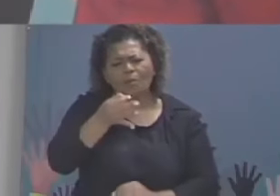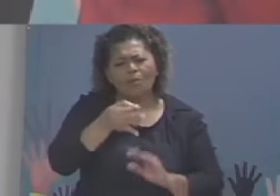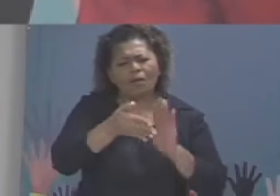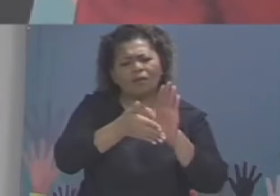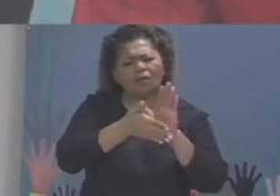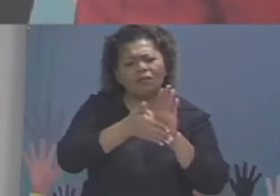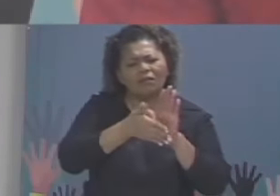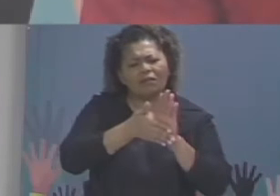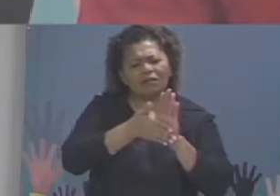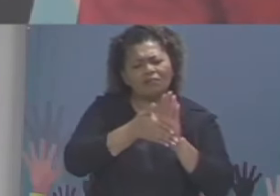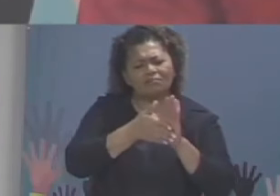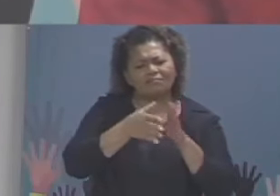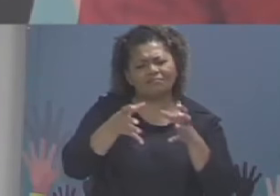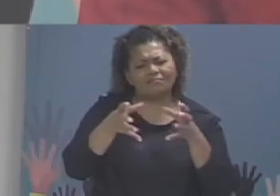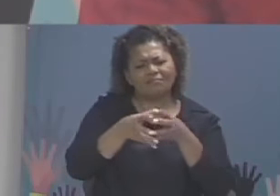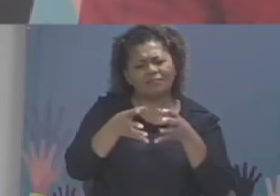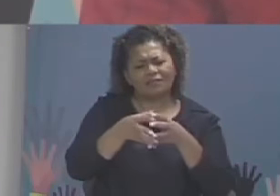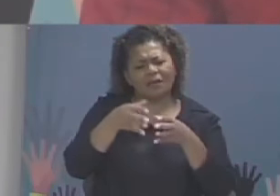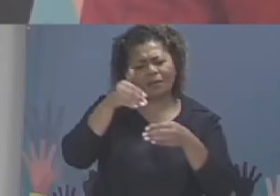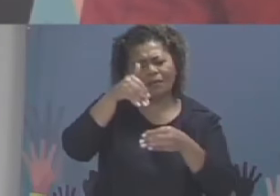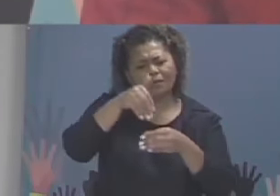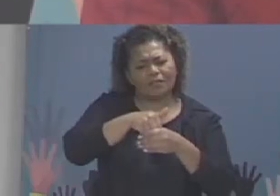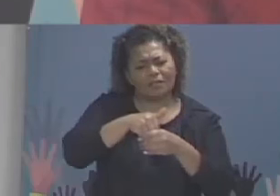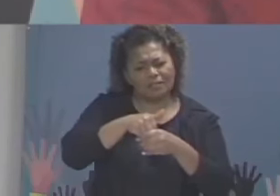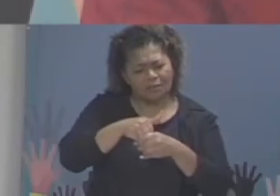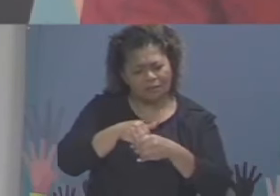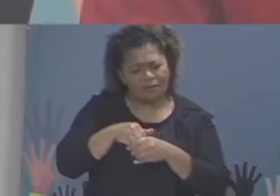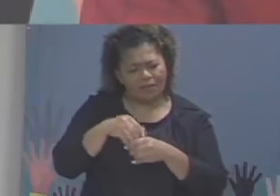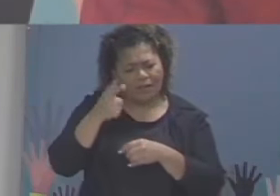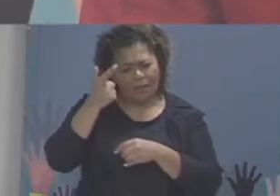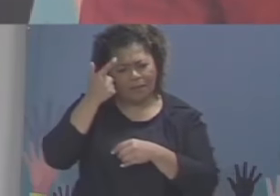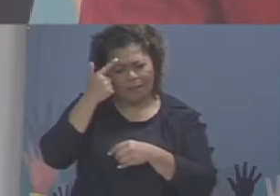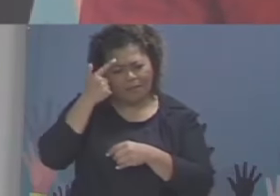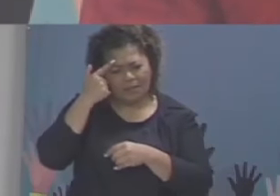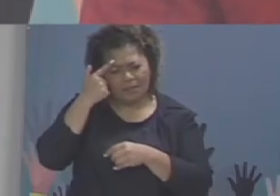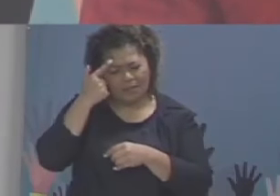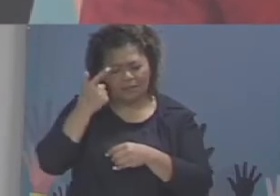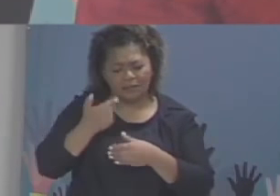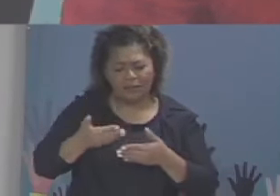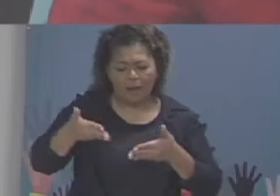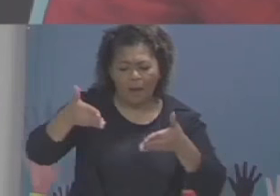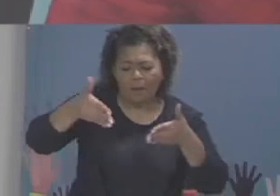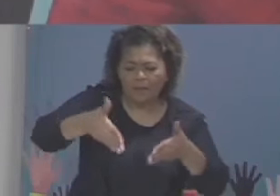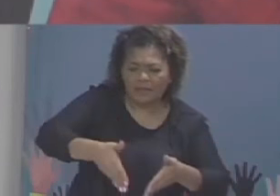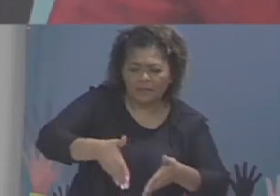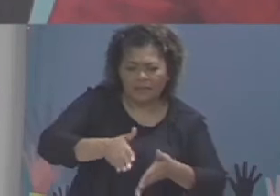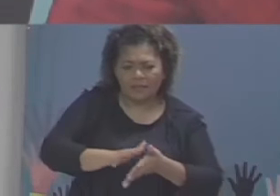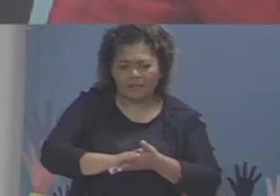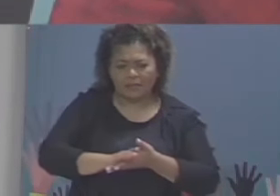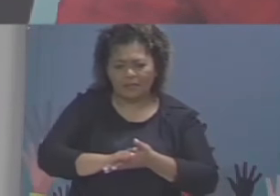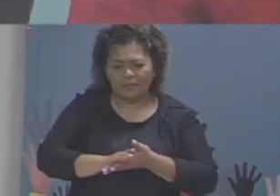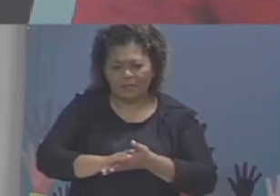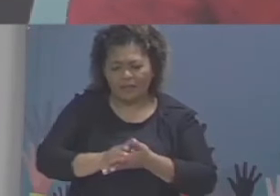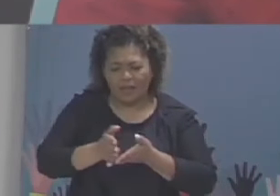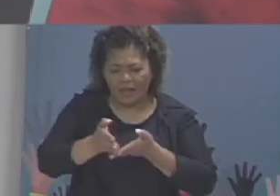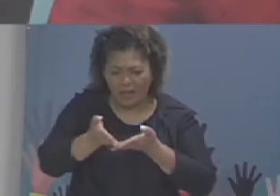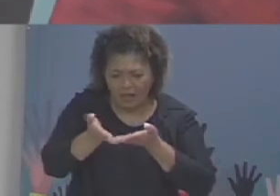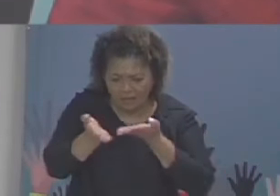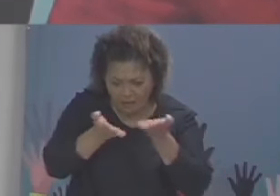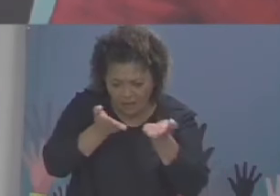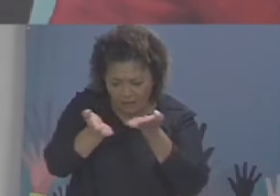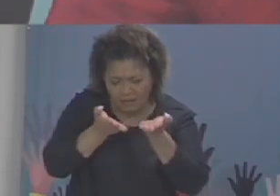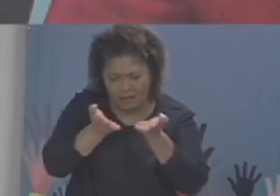profissão, entre outras questões, pensando na dinâmica de participação, na dinâmica de atenção